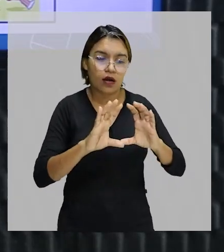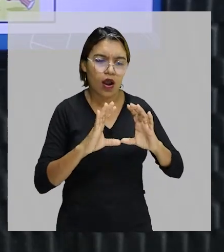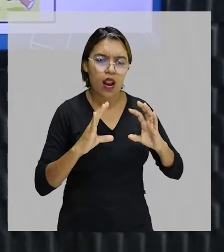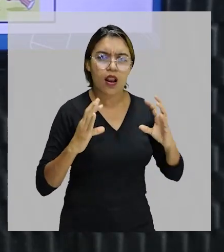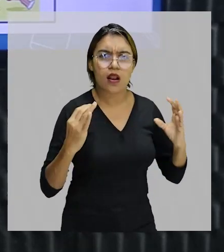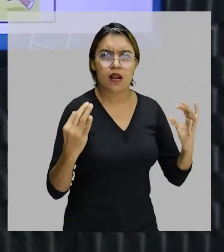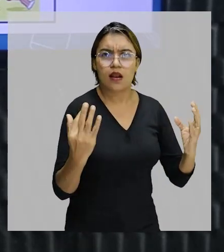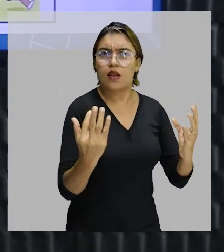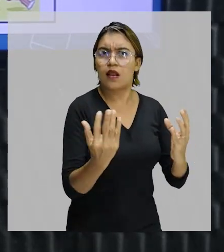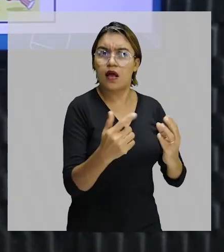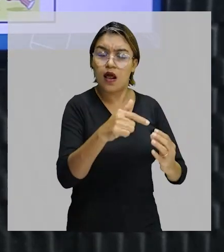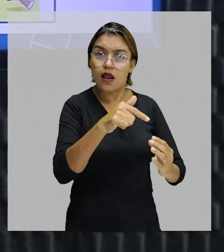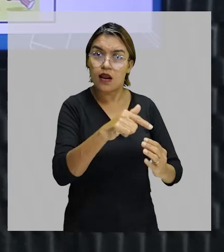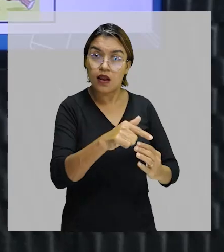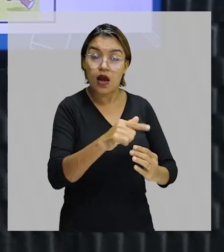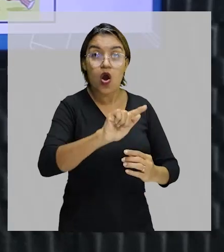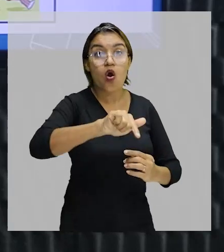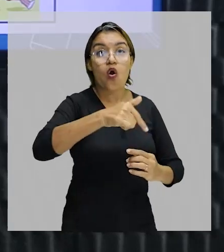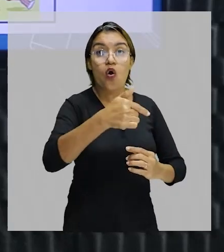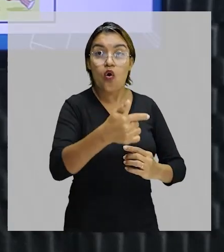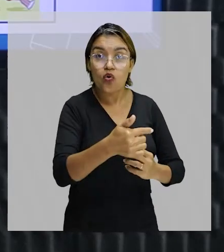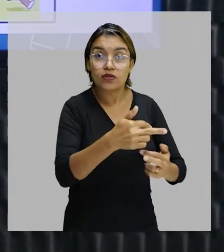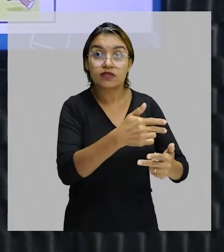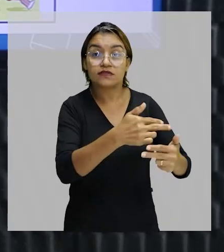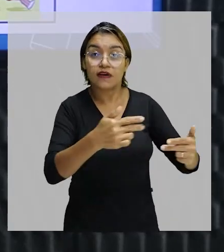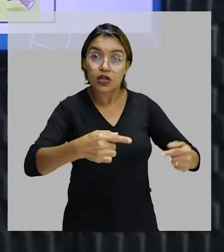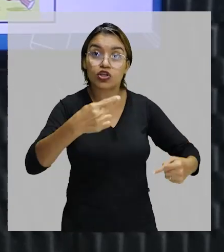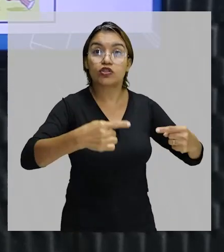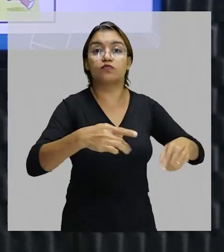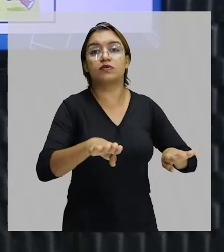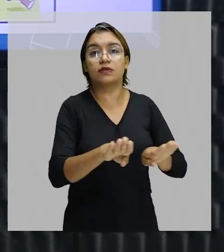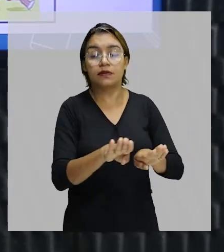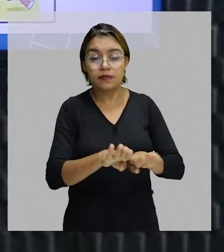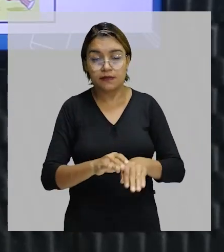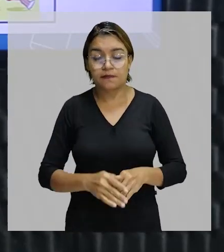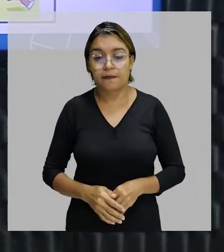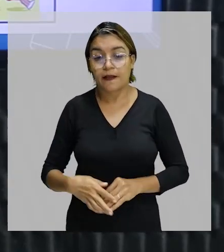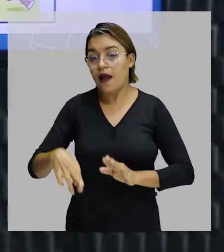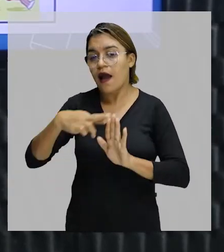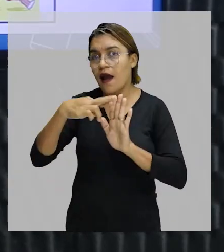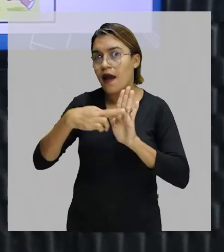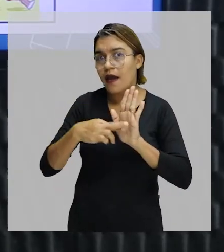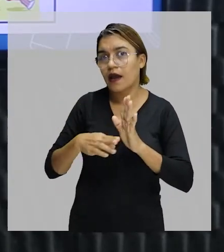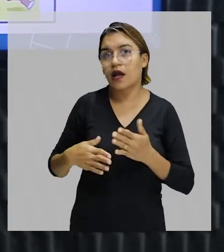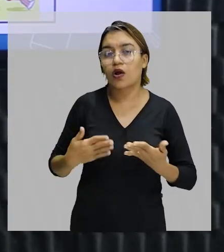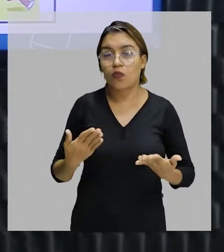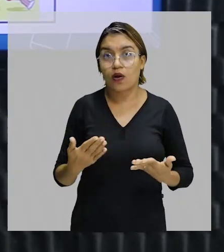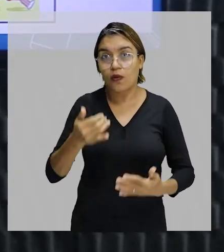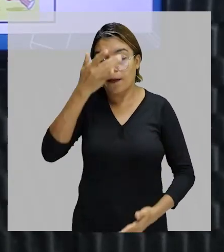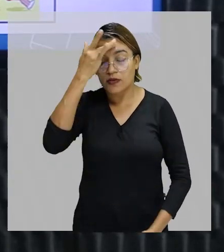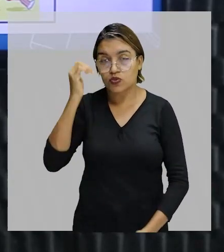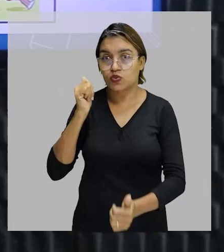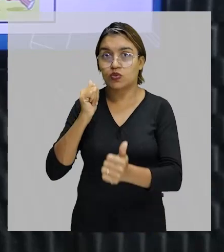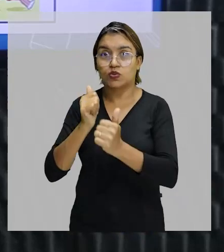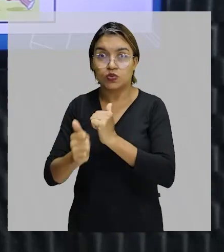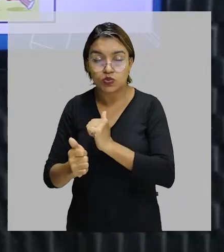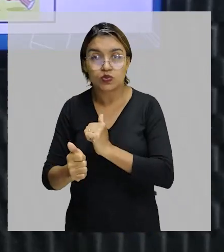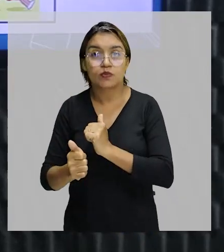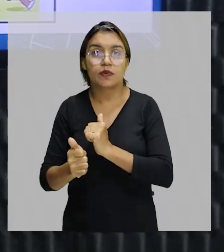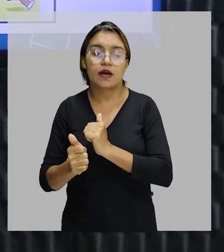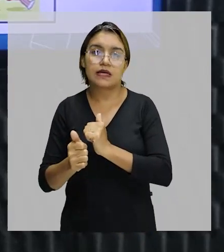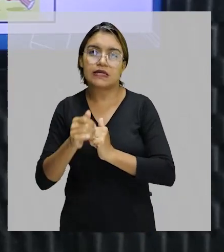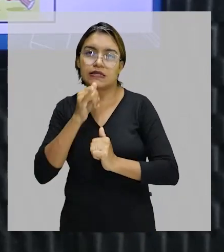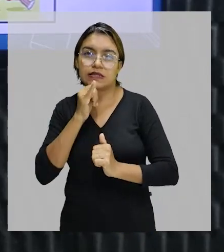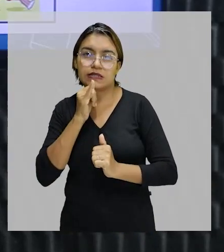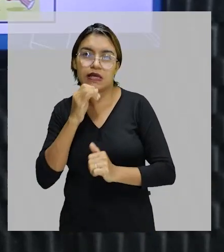acontecem as outras disputas do atletismo. Em relação às regras dessa modalidade, o atleta ele não pode impedir o outro de correr, ele